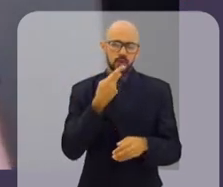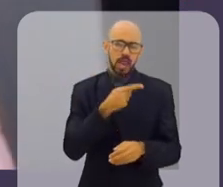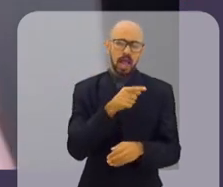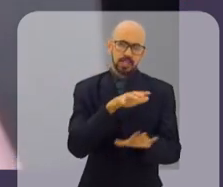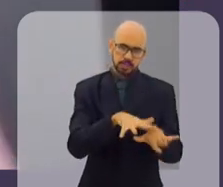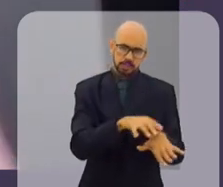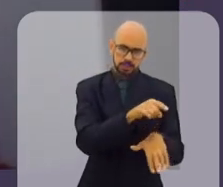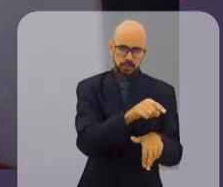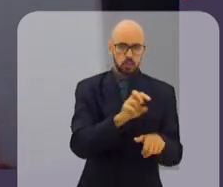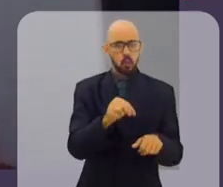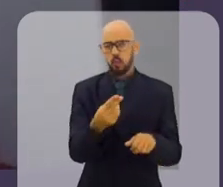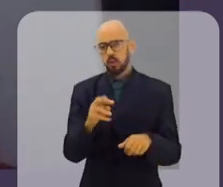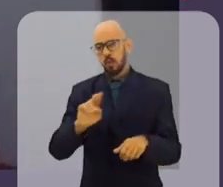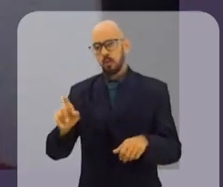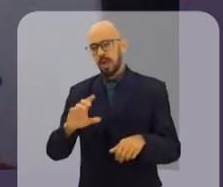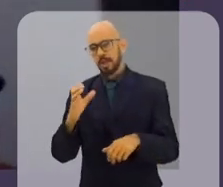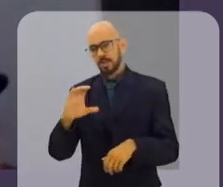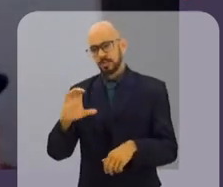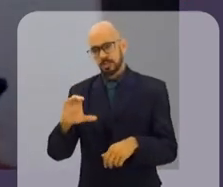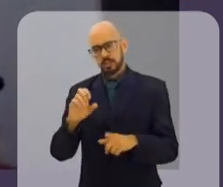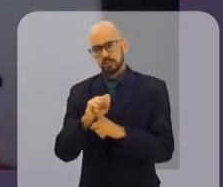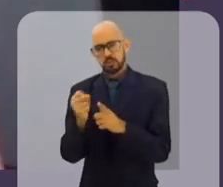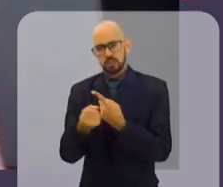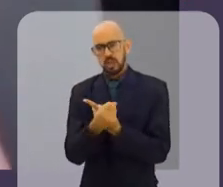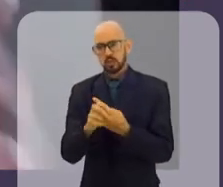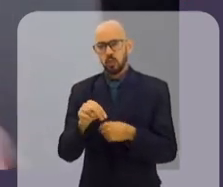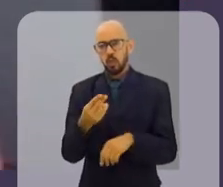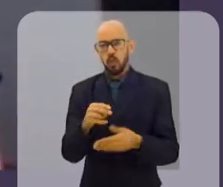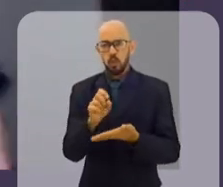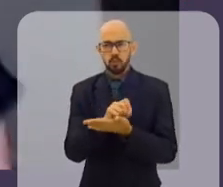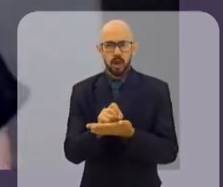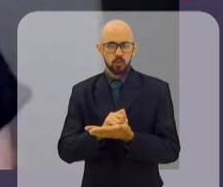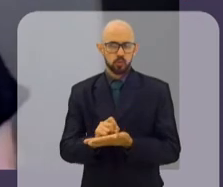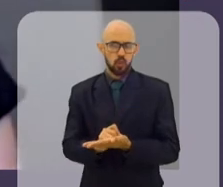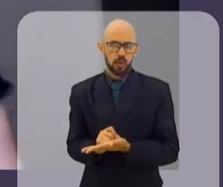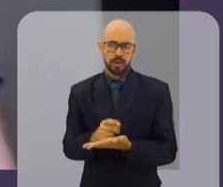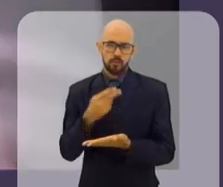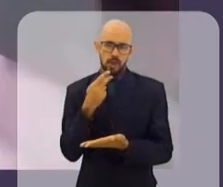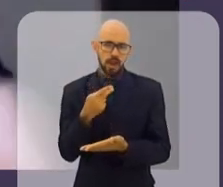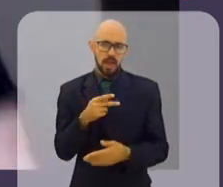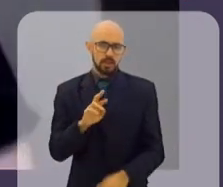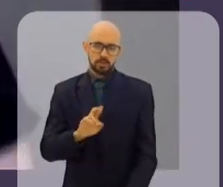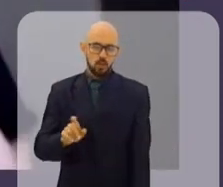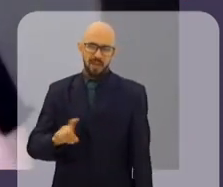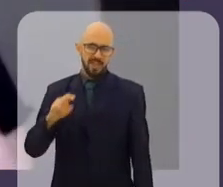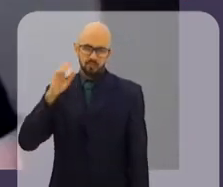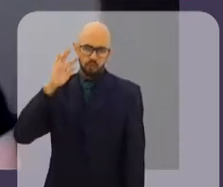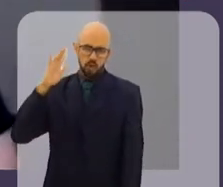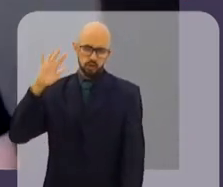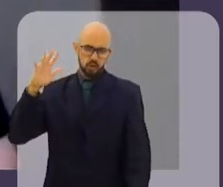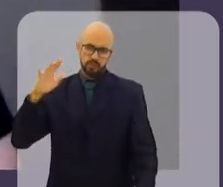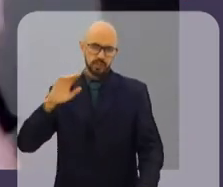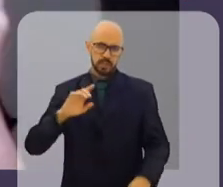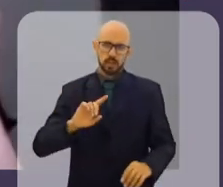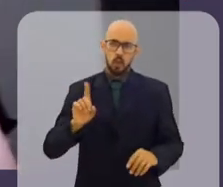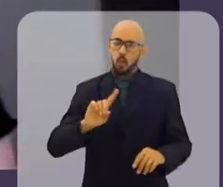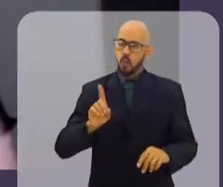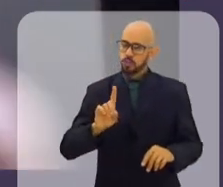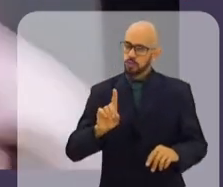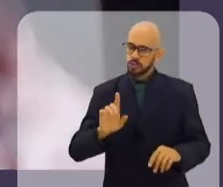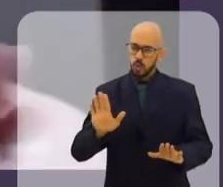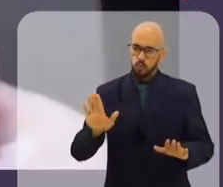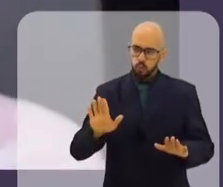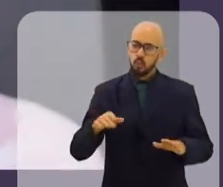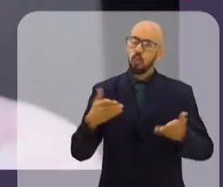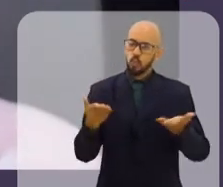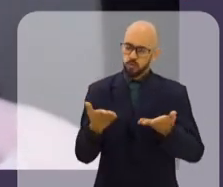não é das ciências sociais, essa autora, no caso, não pode encaixar aqui porque ela não é filósofa. Hoje a gente está tendo um pouco mais